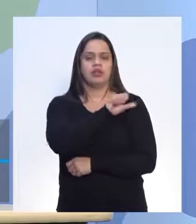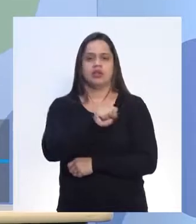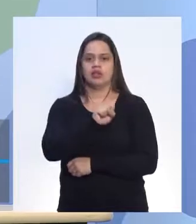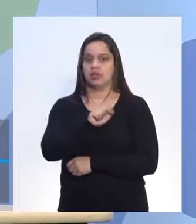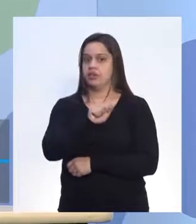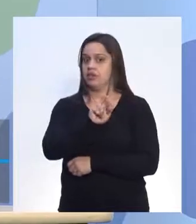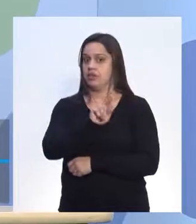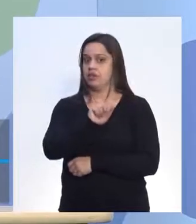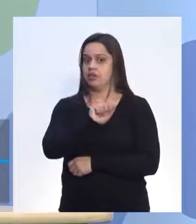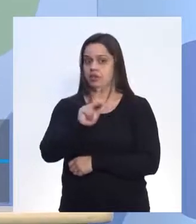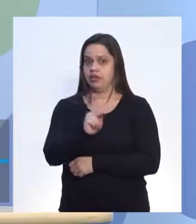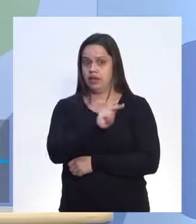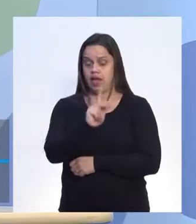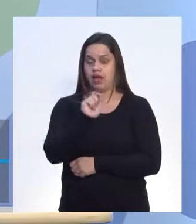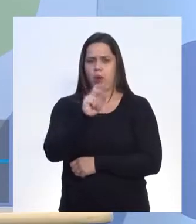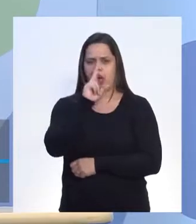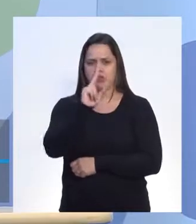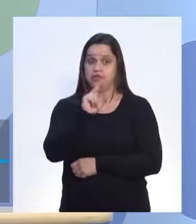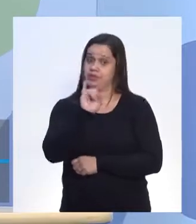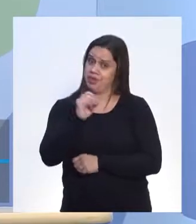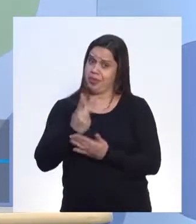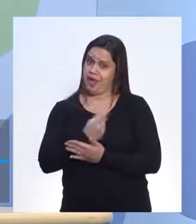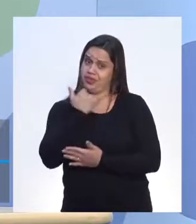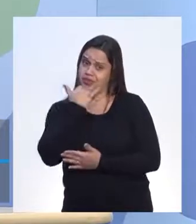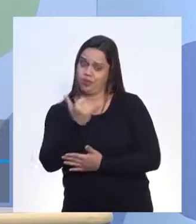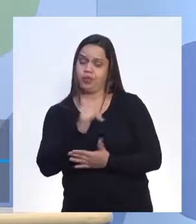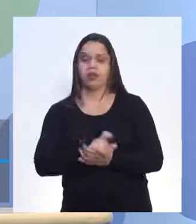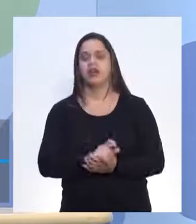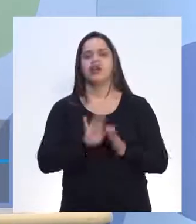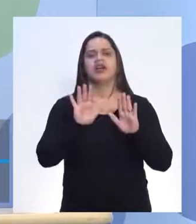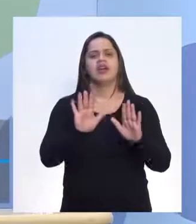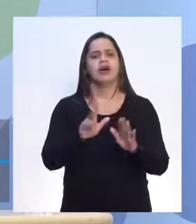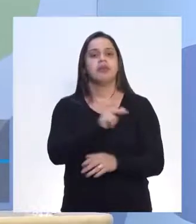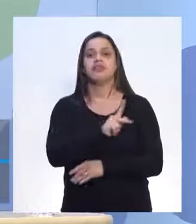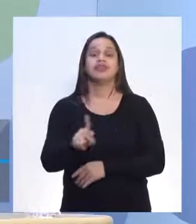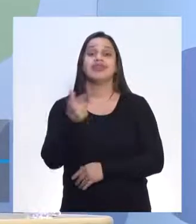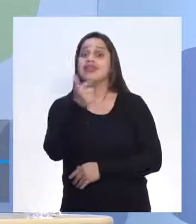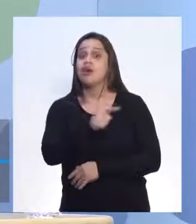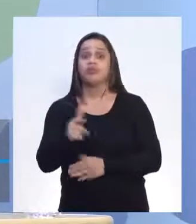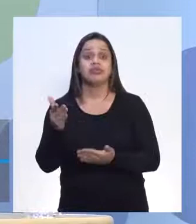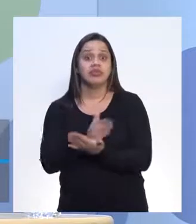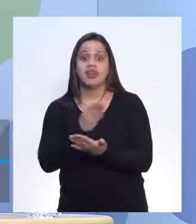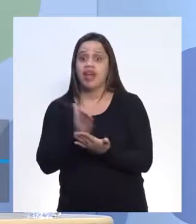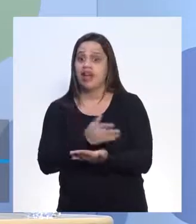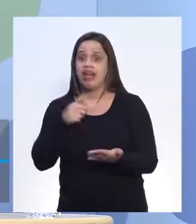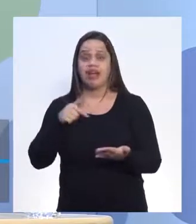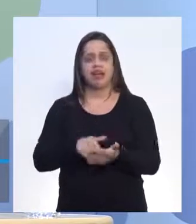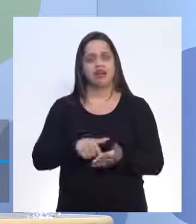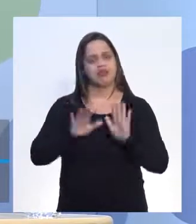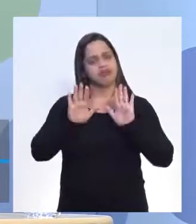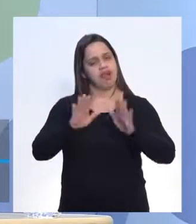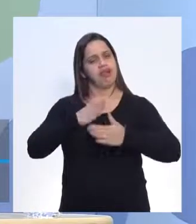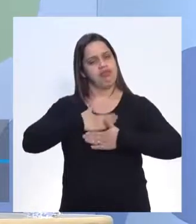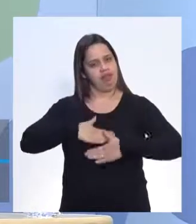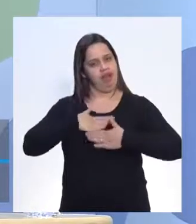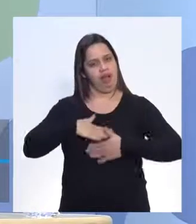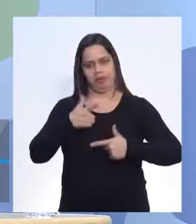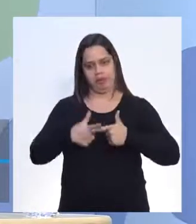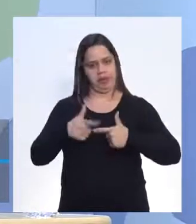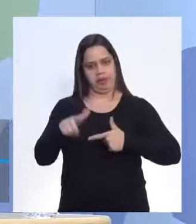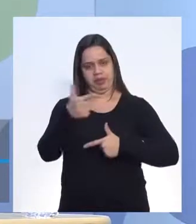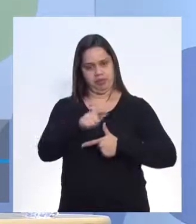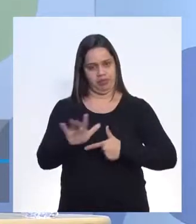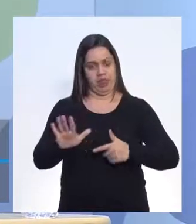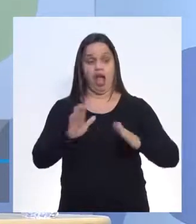aí se eu errei. Ela colocou assim: professor, eu não tenho essa apostila. Calma, não tem problema. A escola vai entregar, então